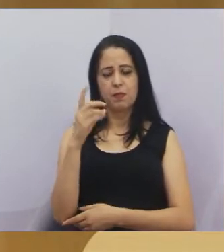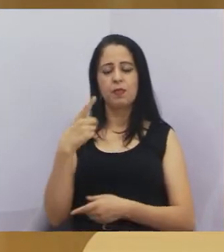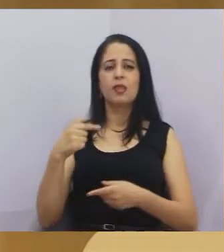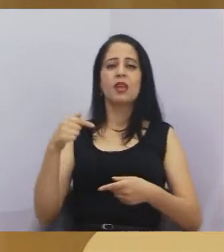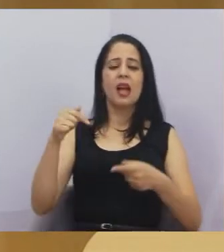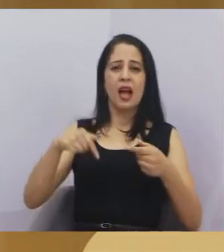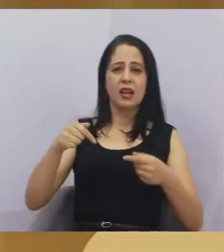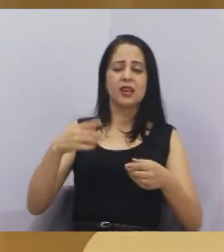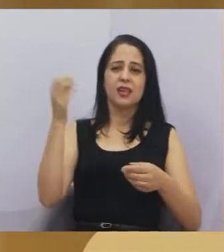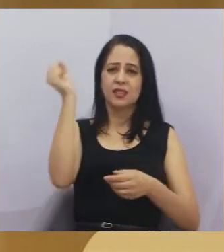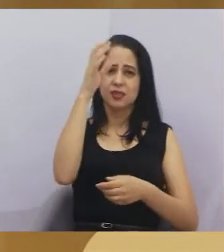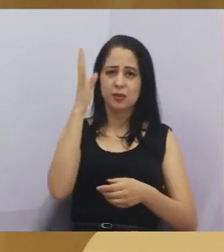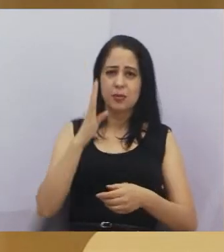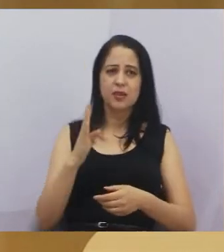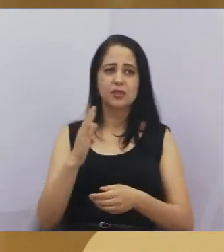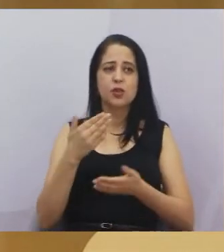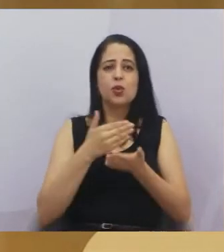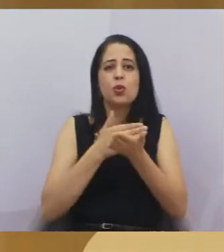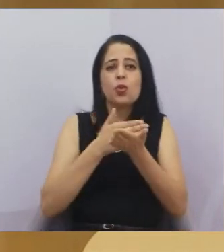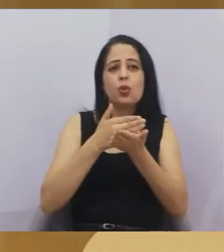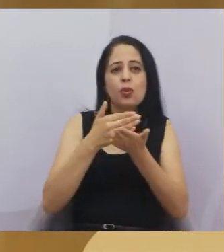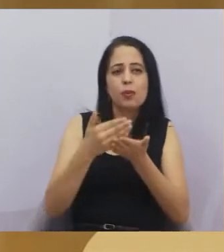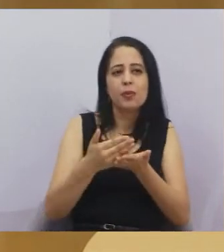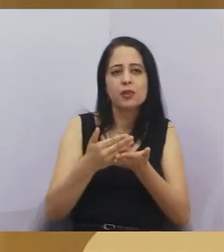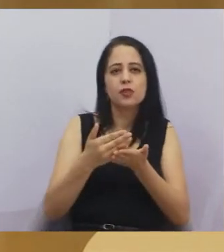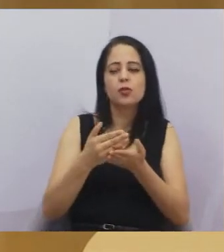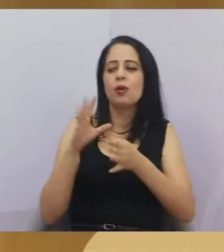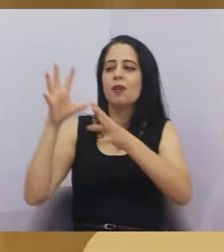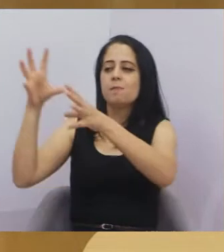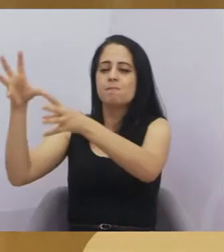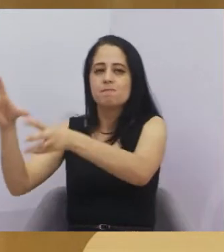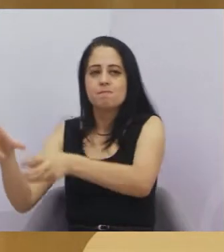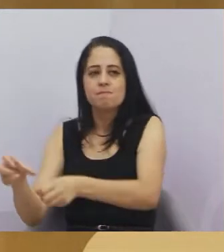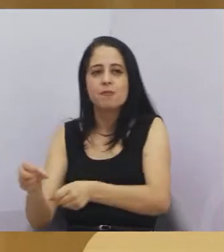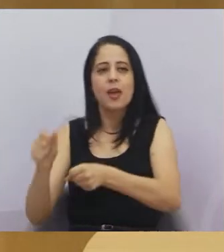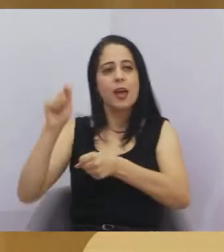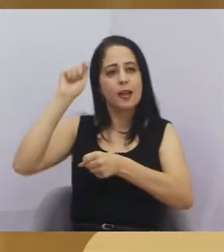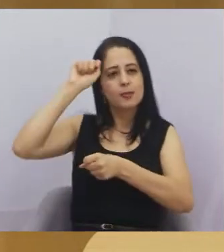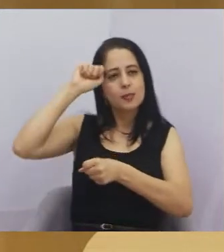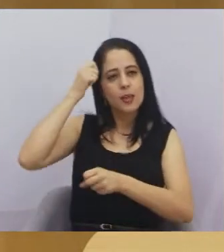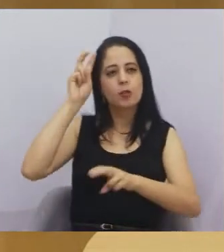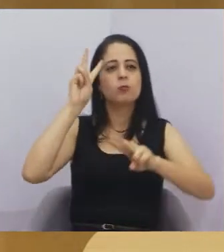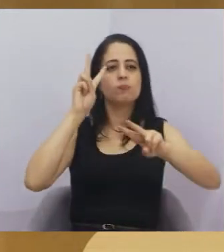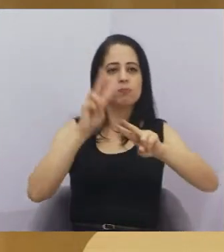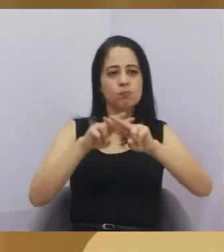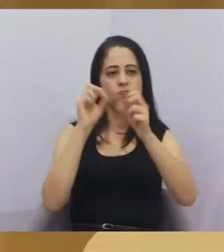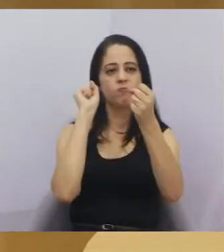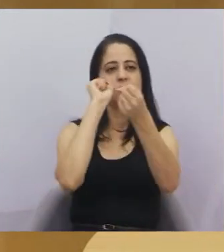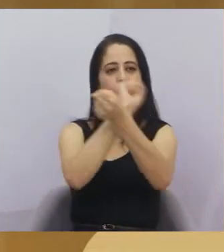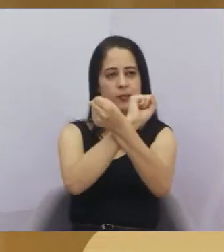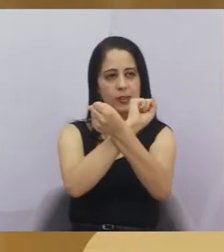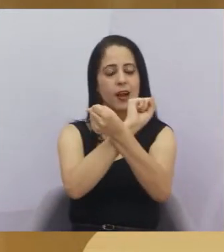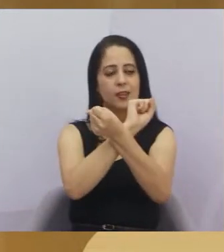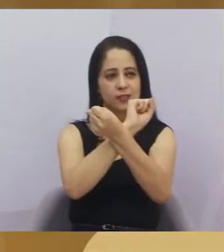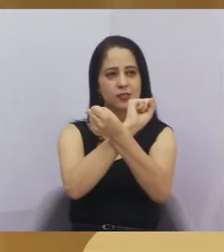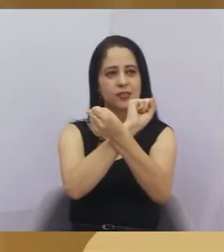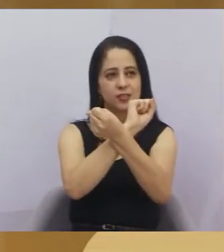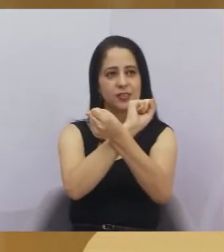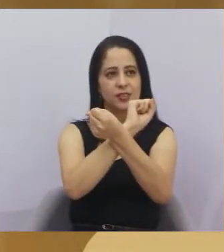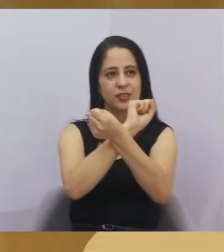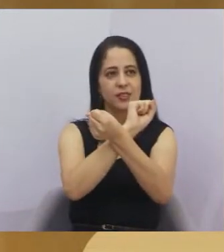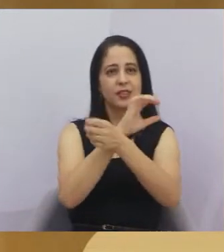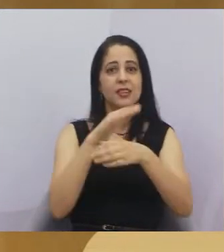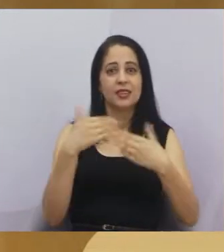América Portuguesa. Começou-se o processo de escravidão. E essa mão de obra, Hernani, era sobretudo no